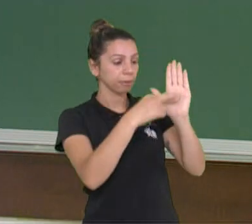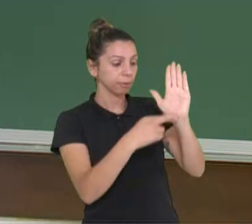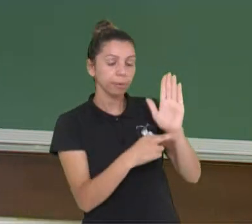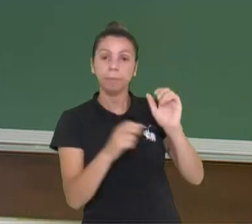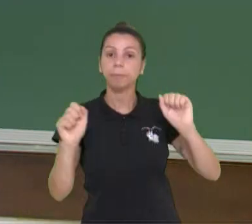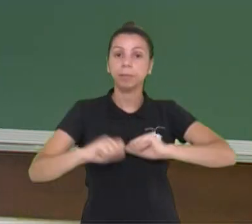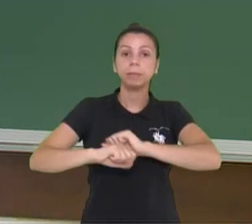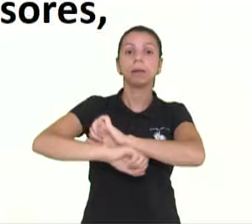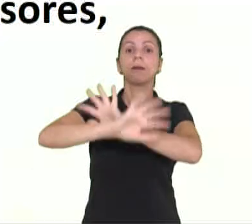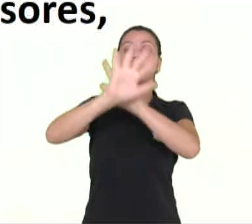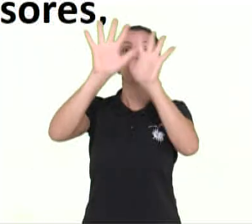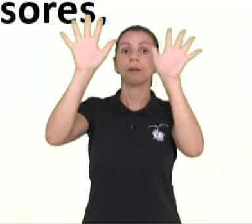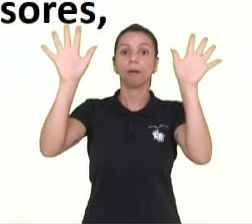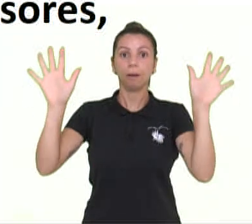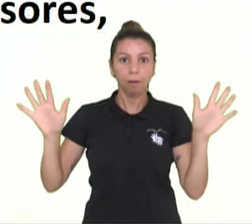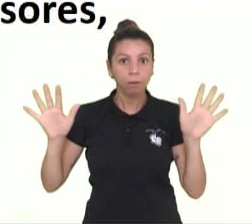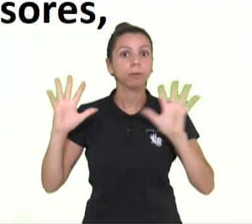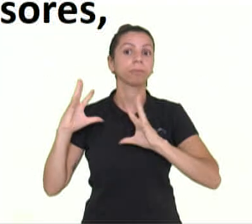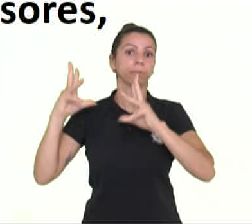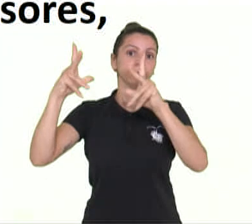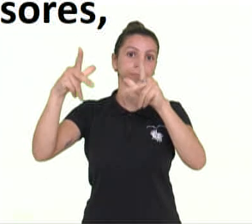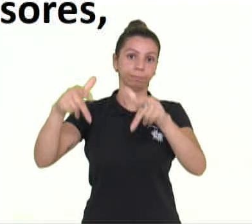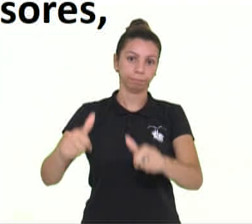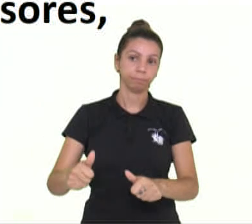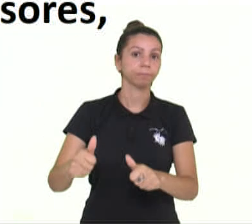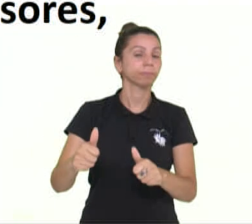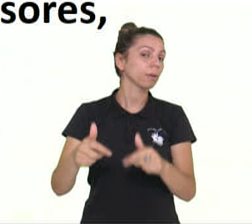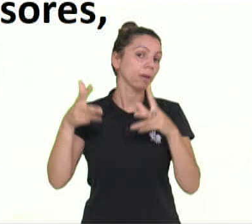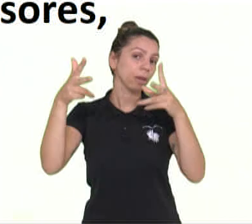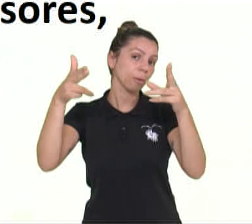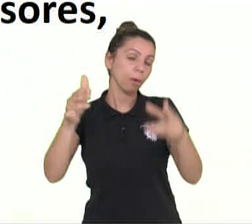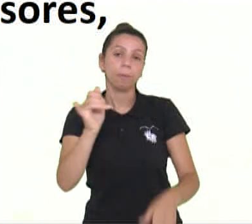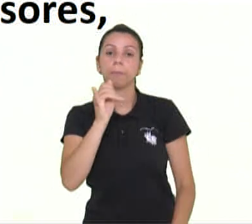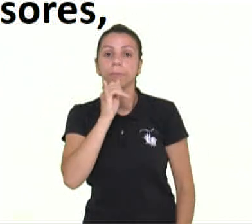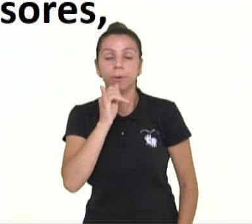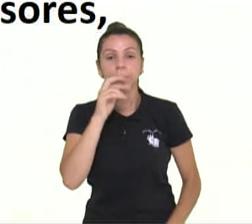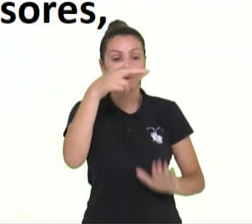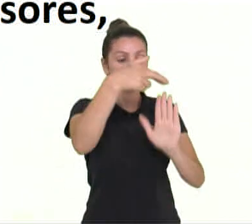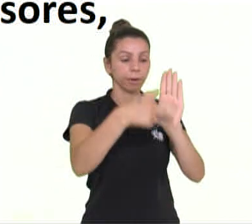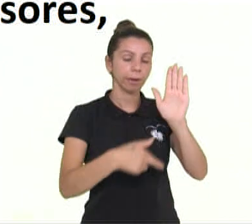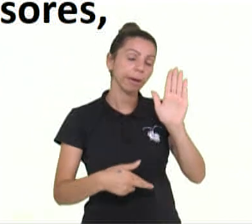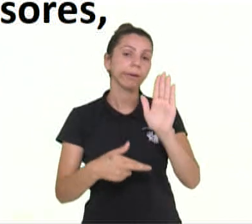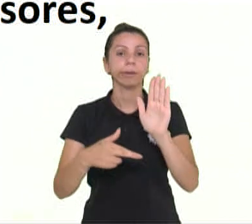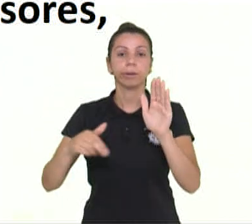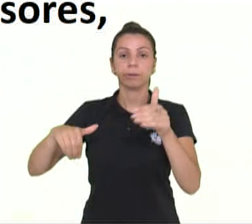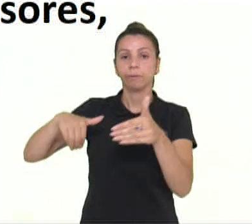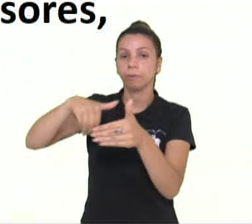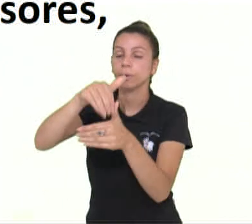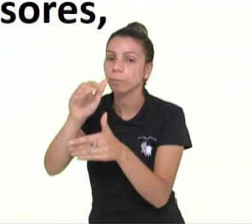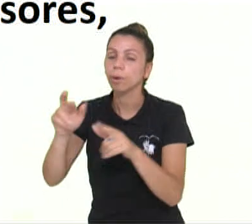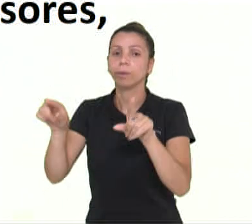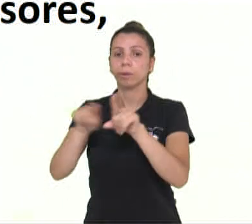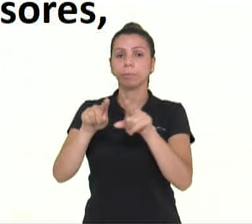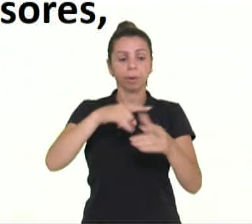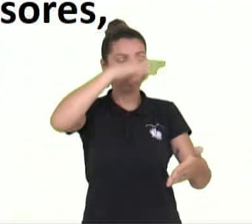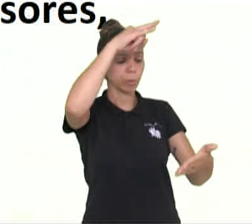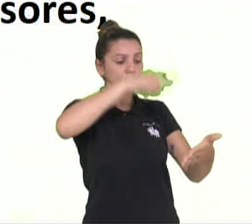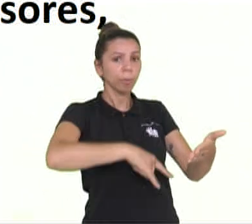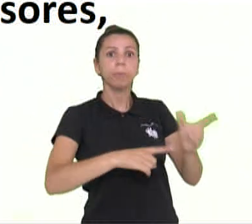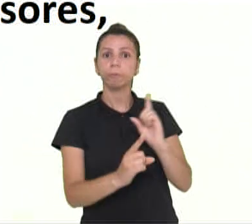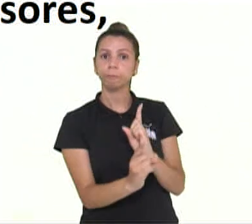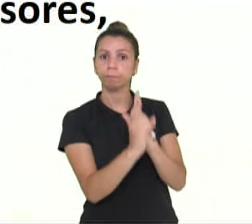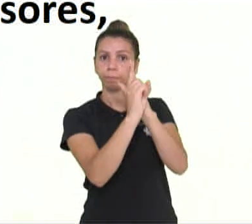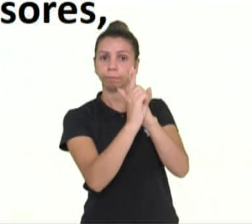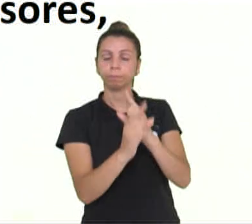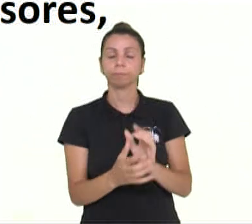ser claras para todas e todos. Da mesma forma que as regras do jogo de futebol estão esclarecidas em um documento. Então, olha lá,